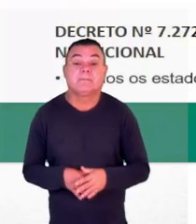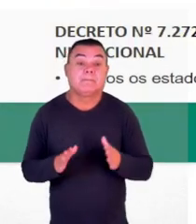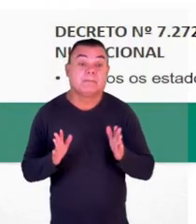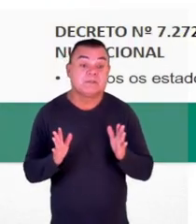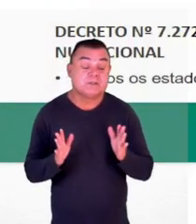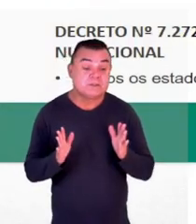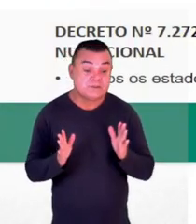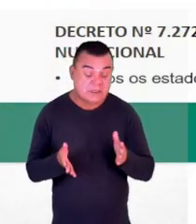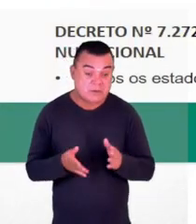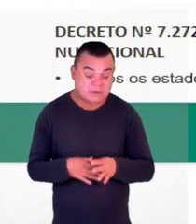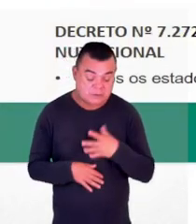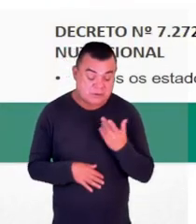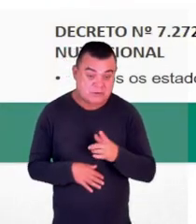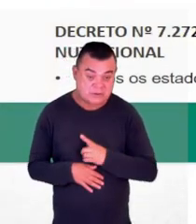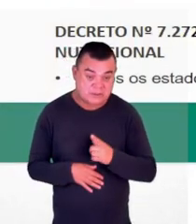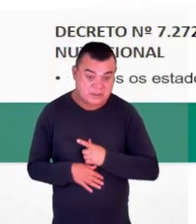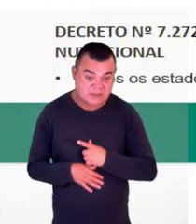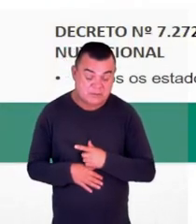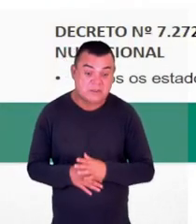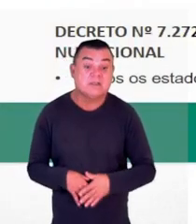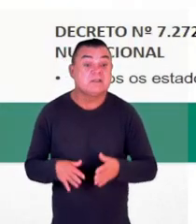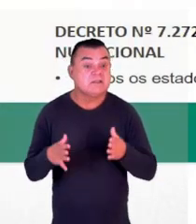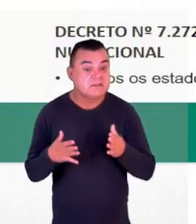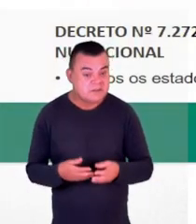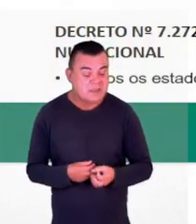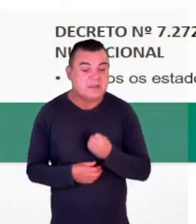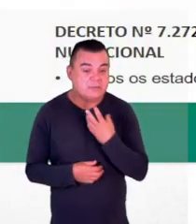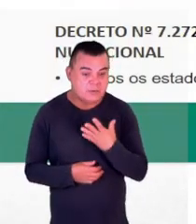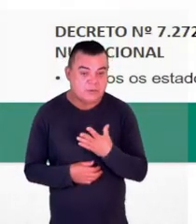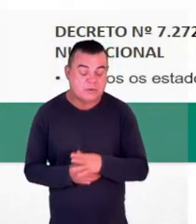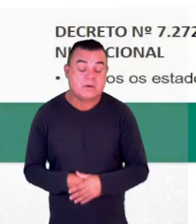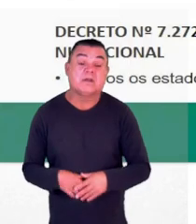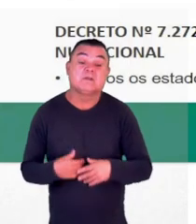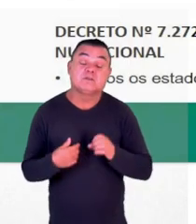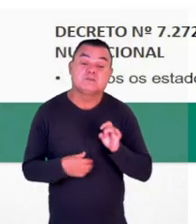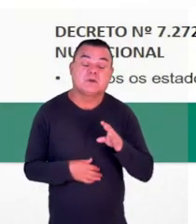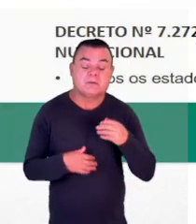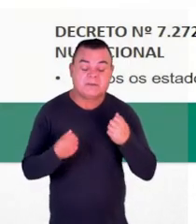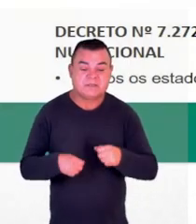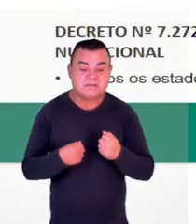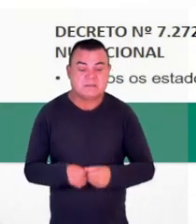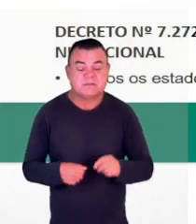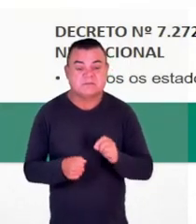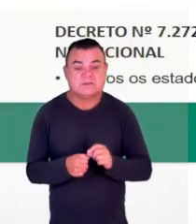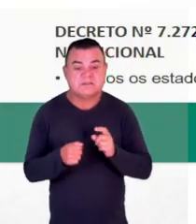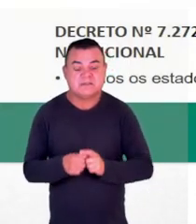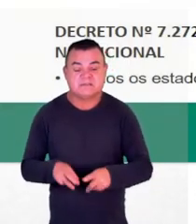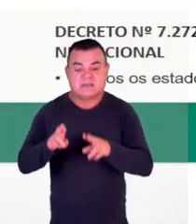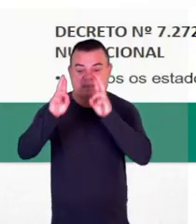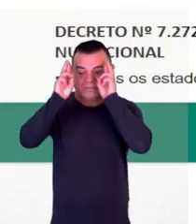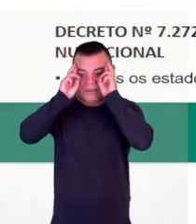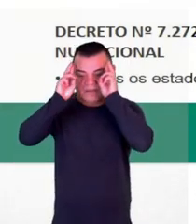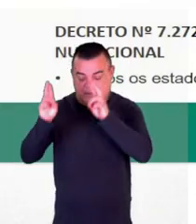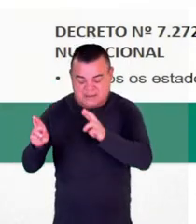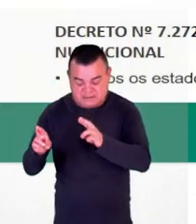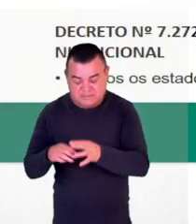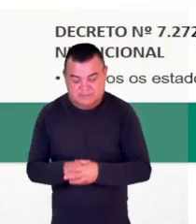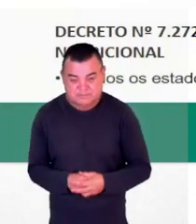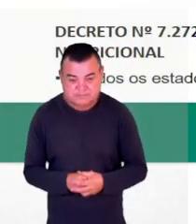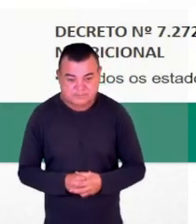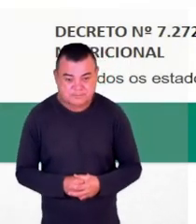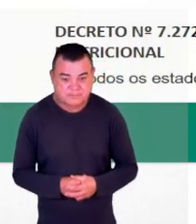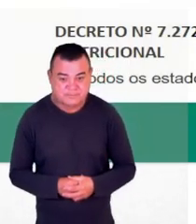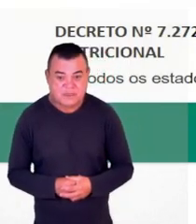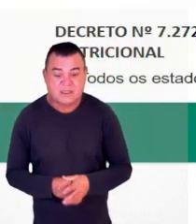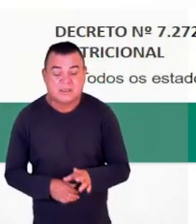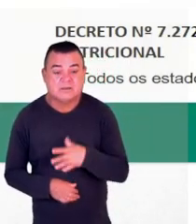tem é muita coisa se a gente conseguisse fazer com que essas coisas fossem respeitadas implementadas e exigidas já era um bom início de caminho e a